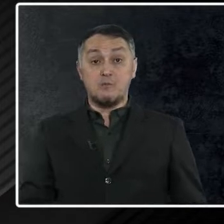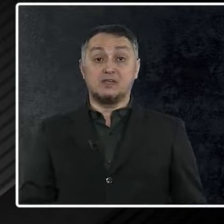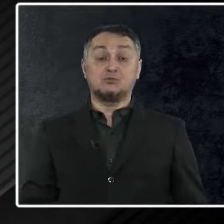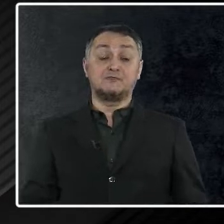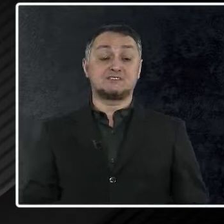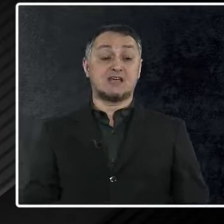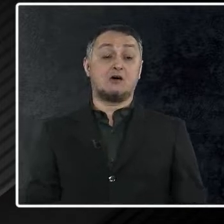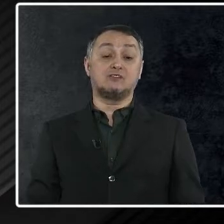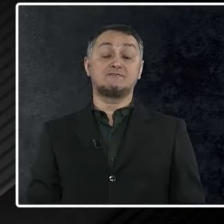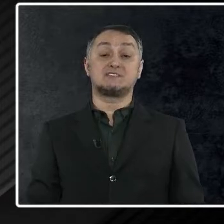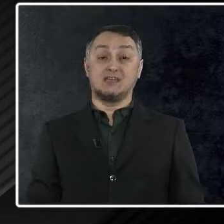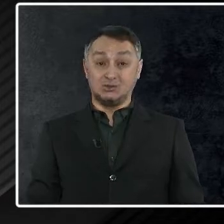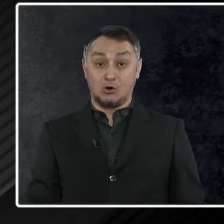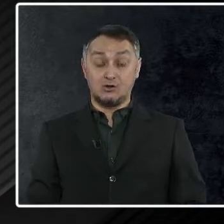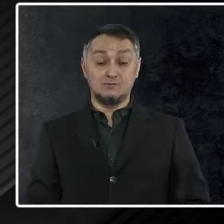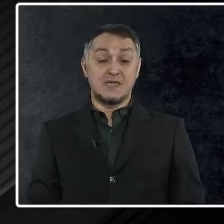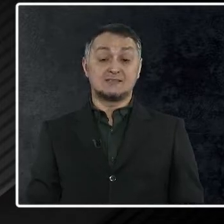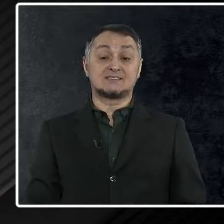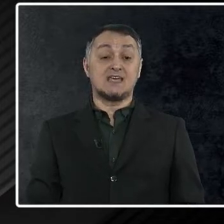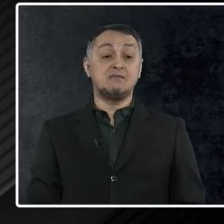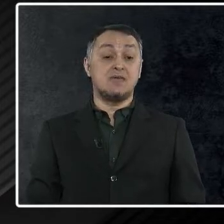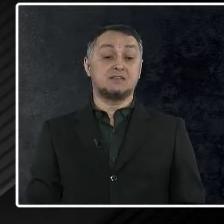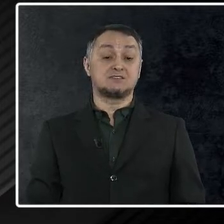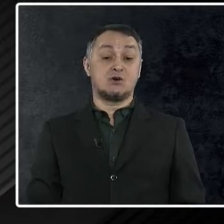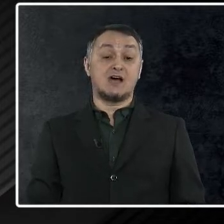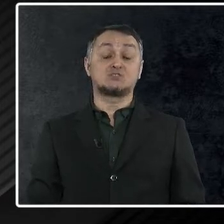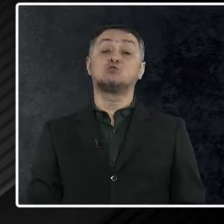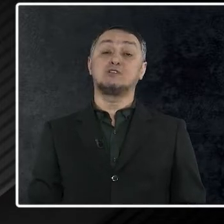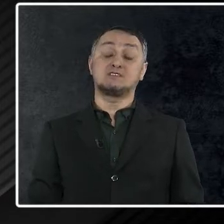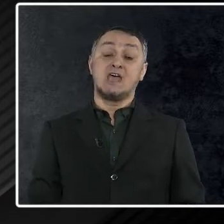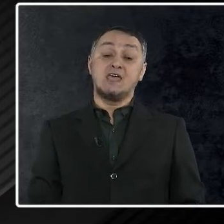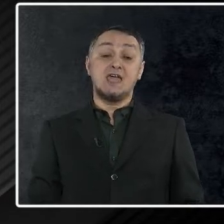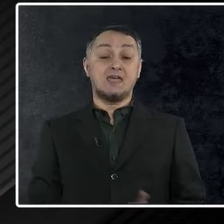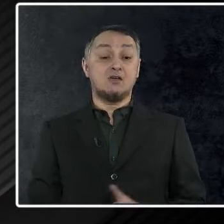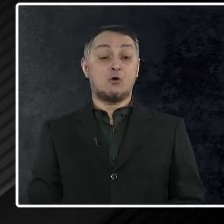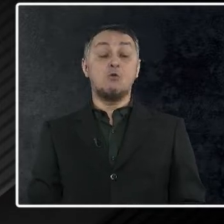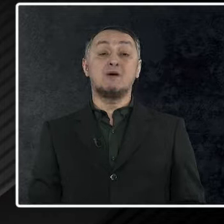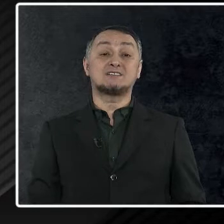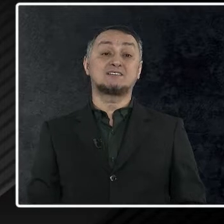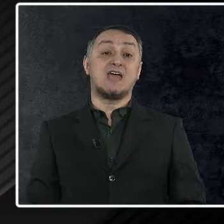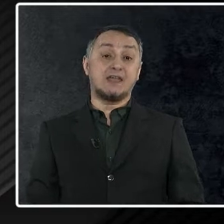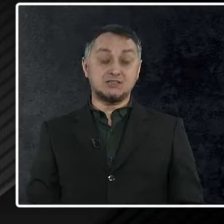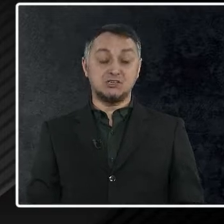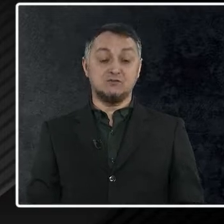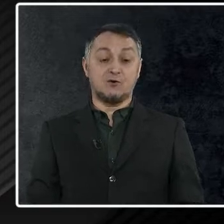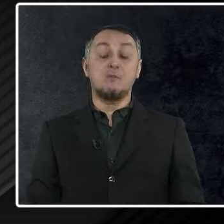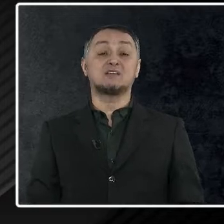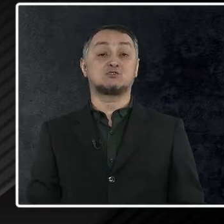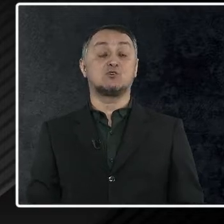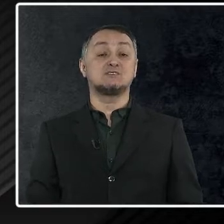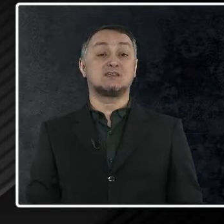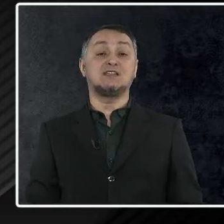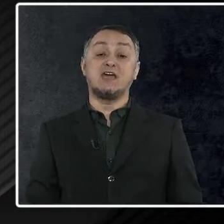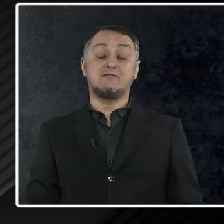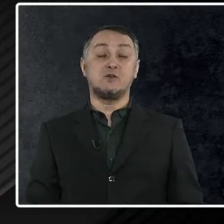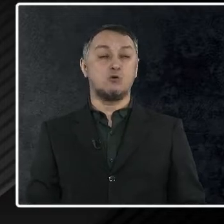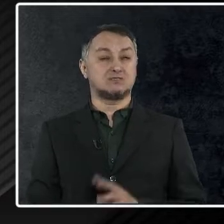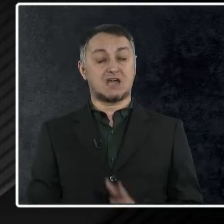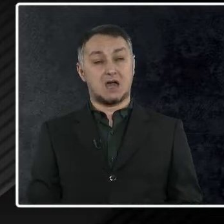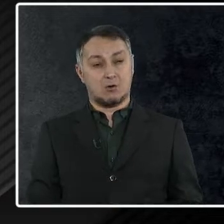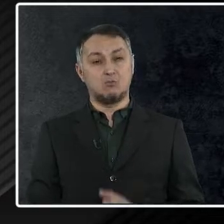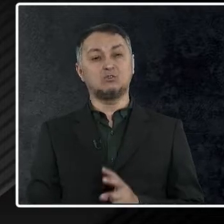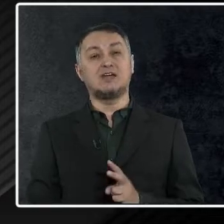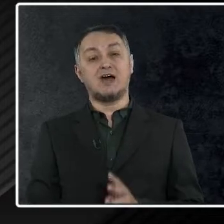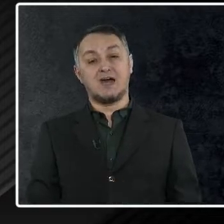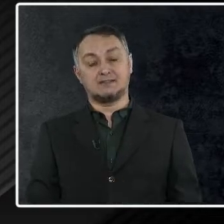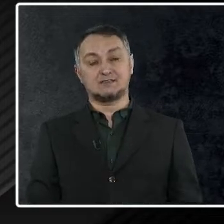o documento fiscal deve ser idôneo, sem emendas ou rasuras, e aí com uma série de informações que devem